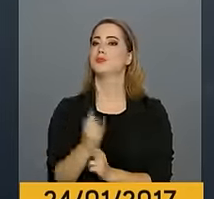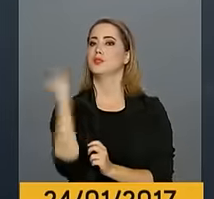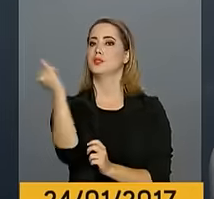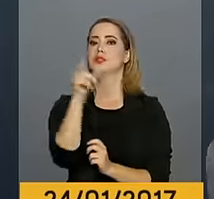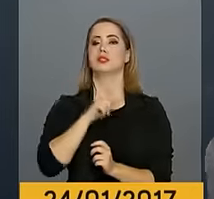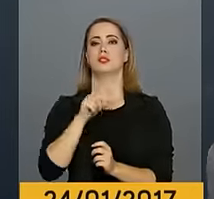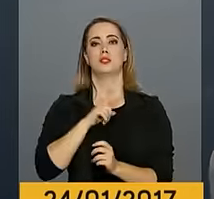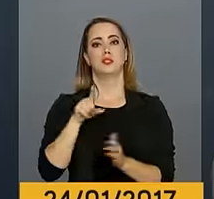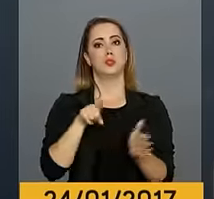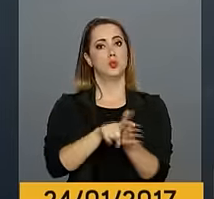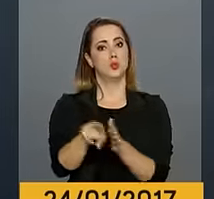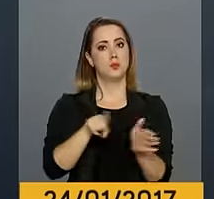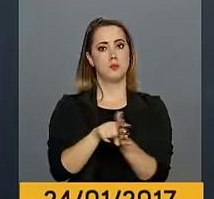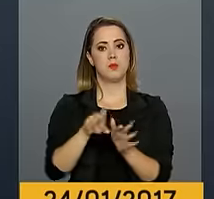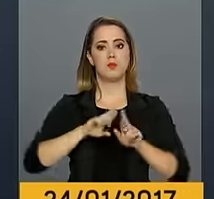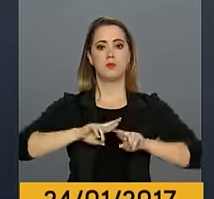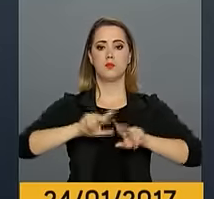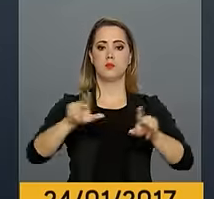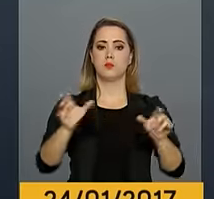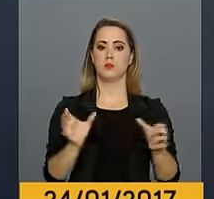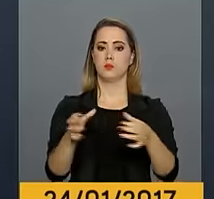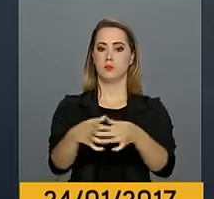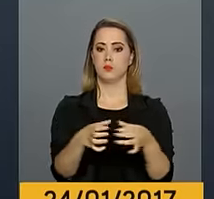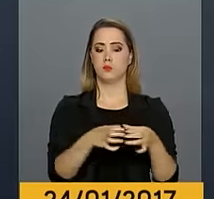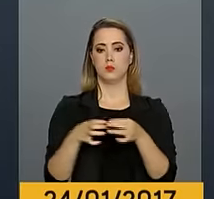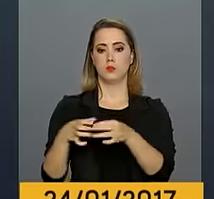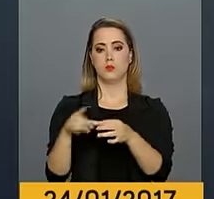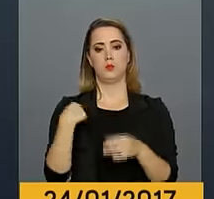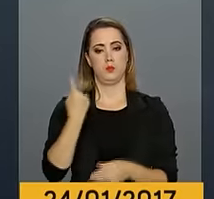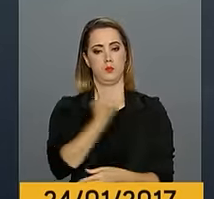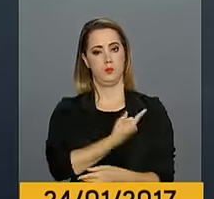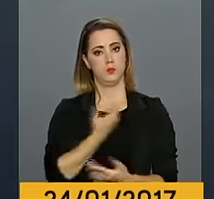a pesquisa, em geral,